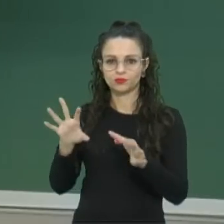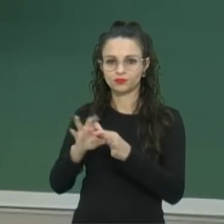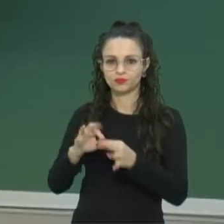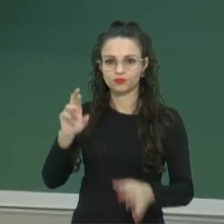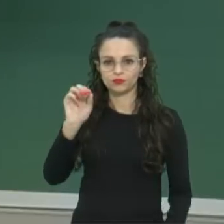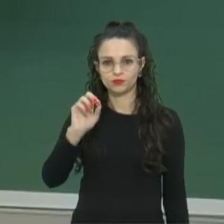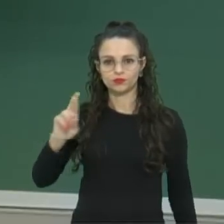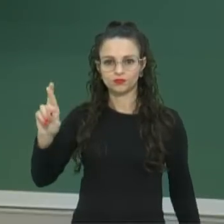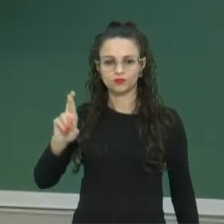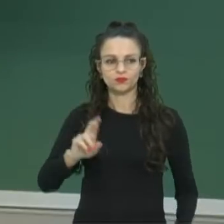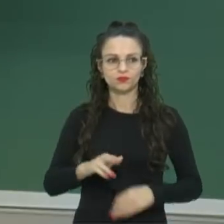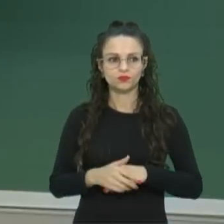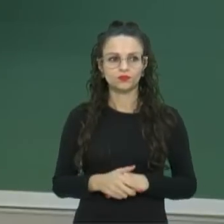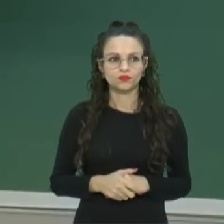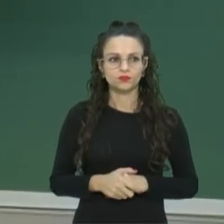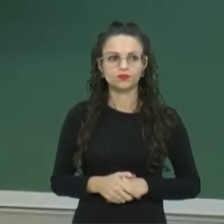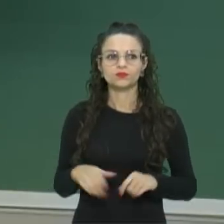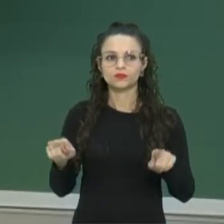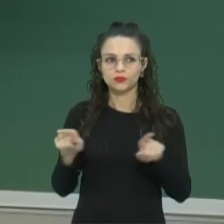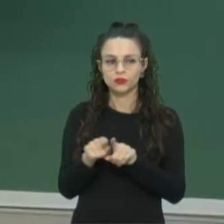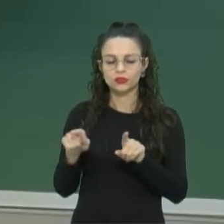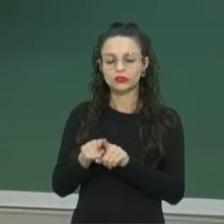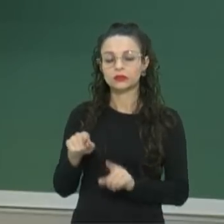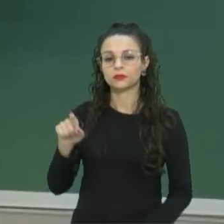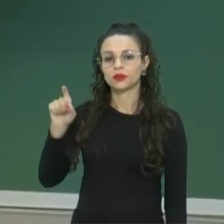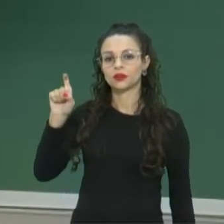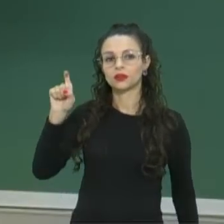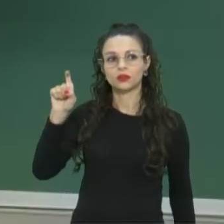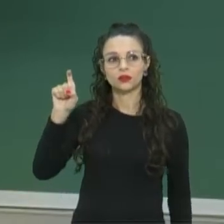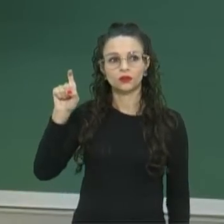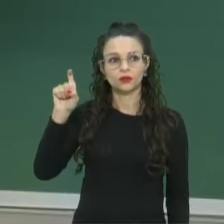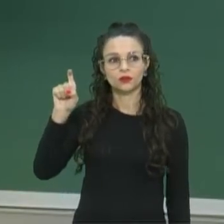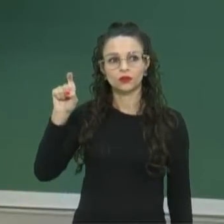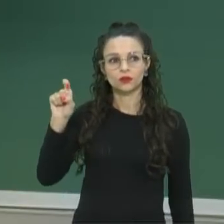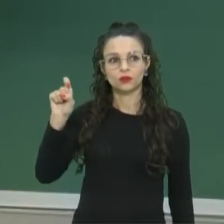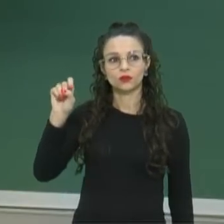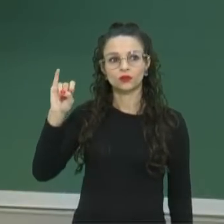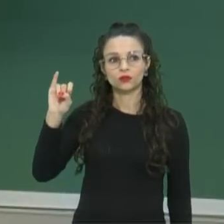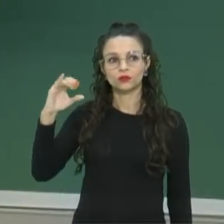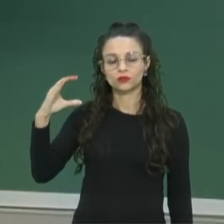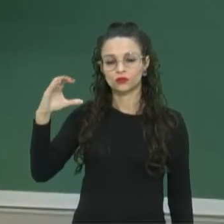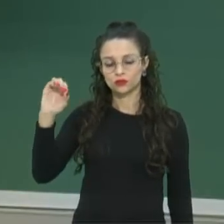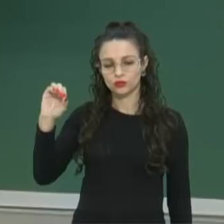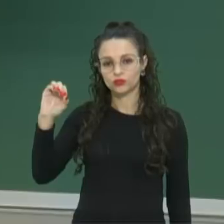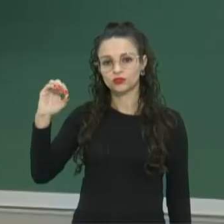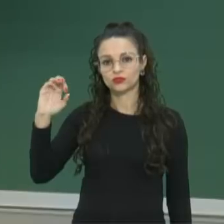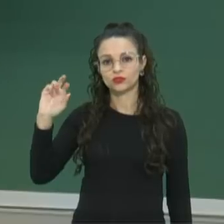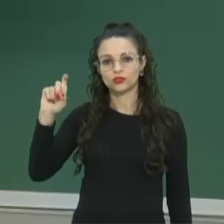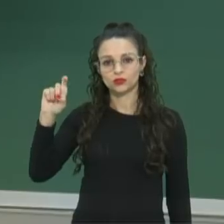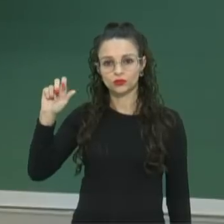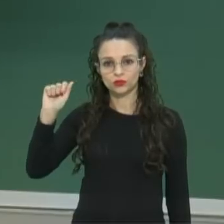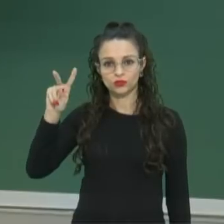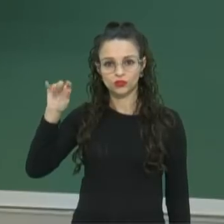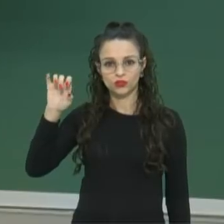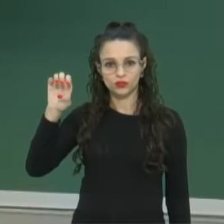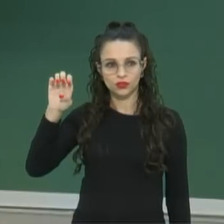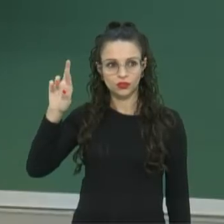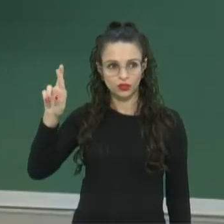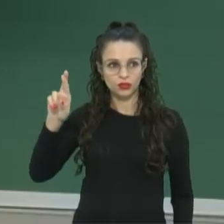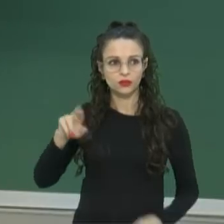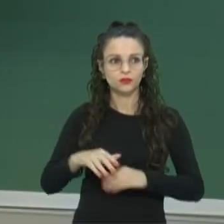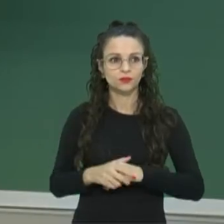né? E nós temos também um líder religioso brasileiro, conhecido como Francisco